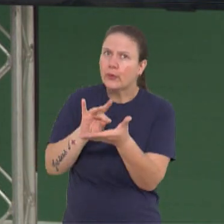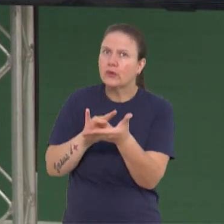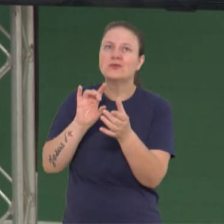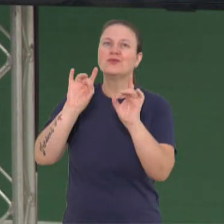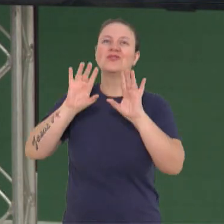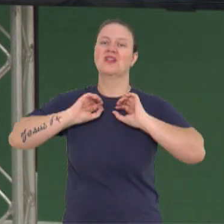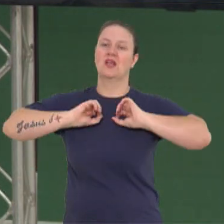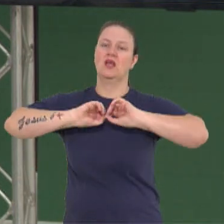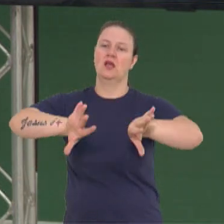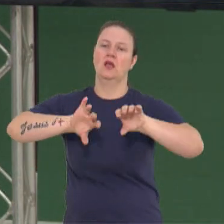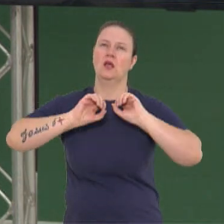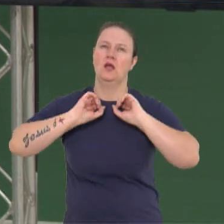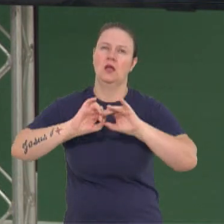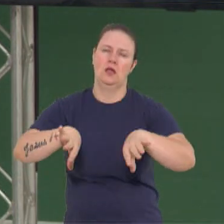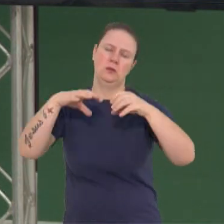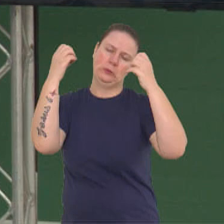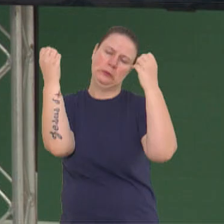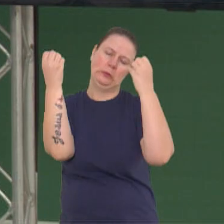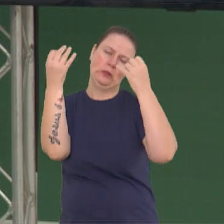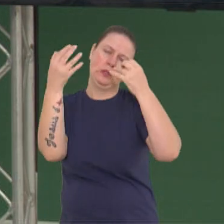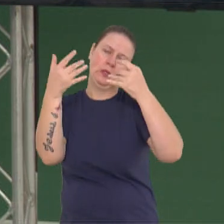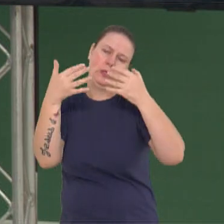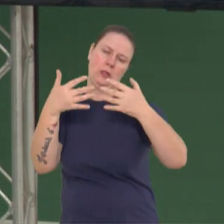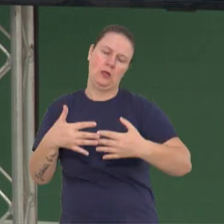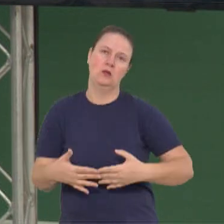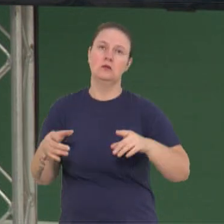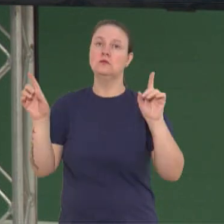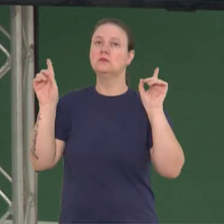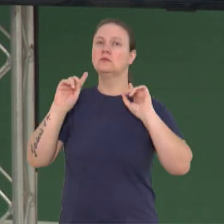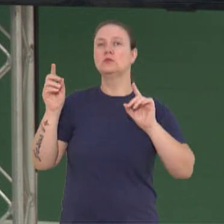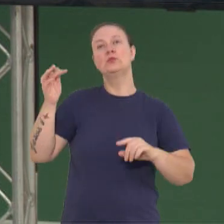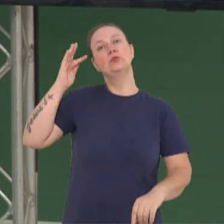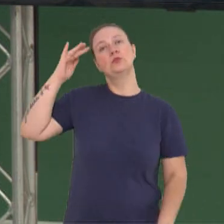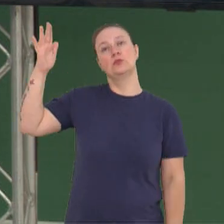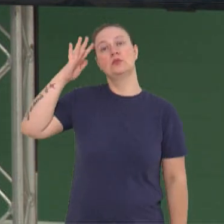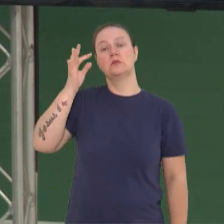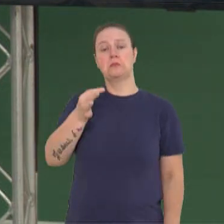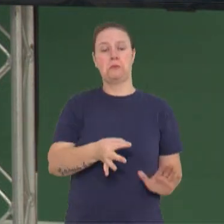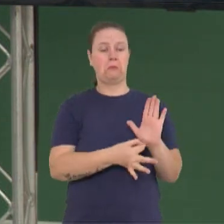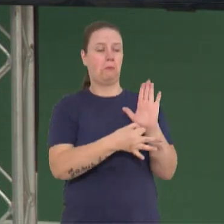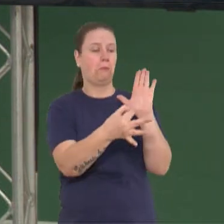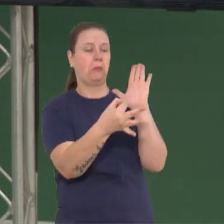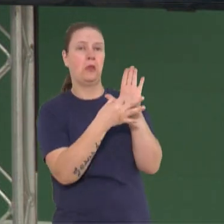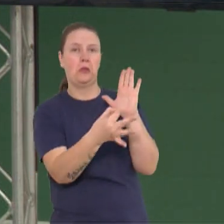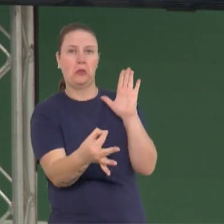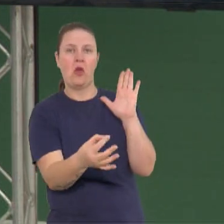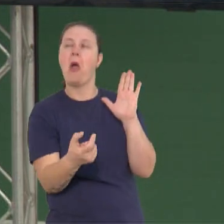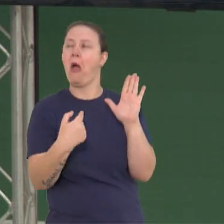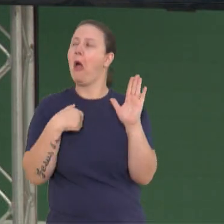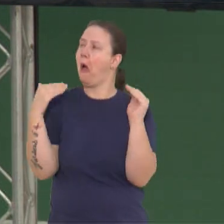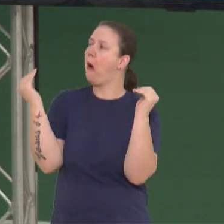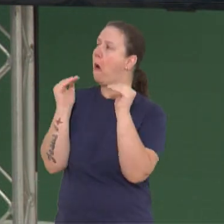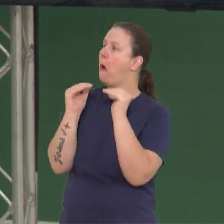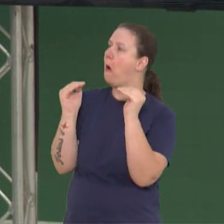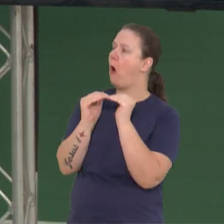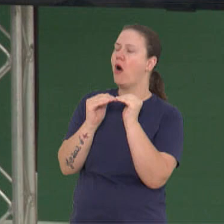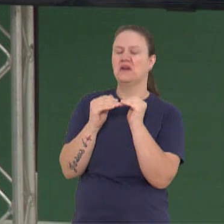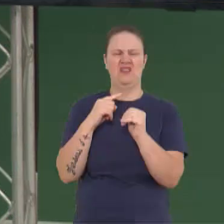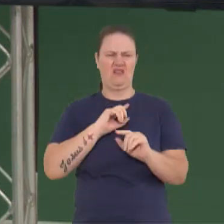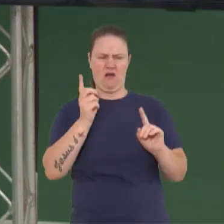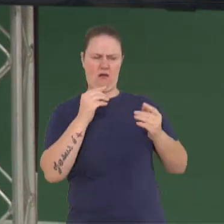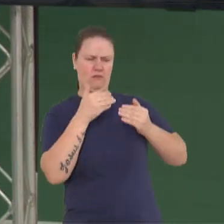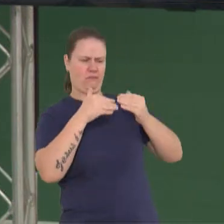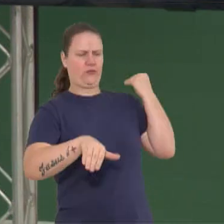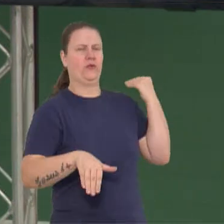aula, que tem o intuito de explicar, mas o filósofo antigo está dando a opinião dele. Concordo, discordo, acho ruim, acho